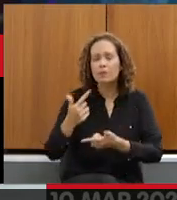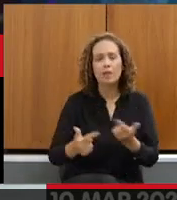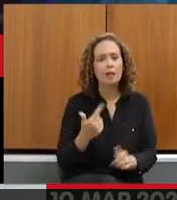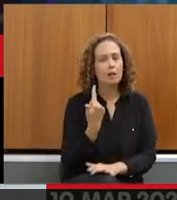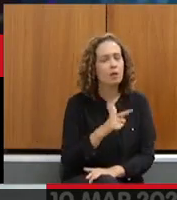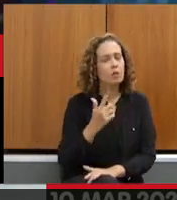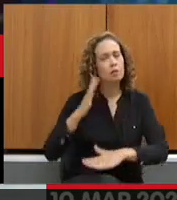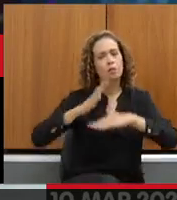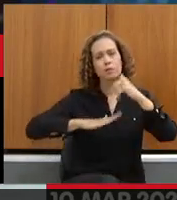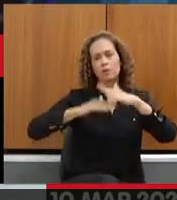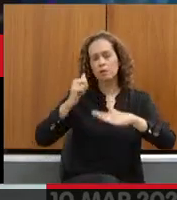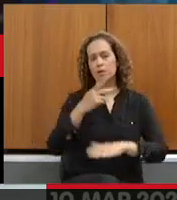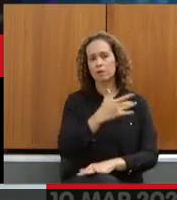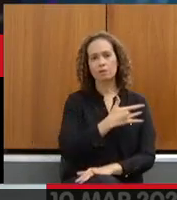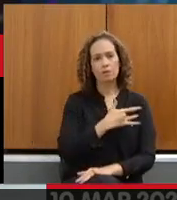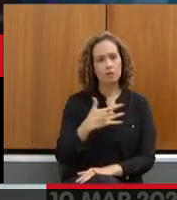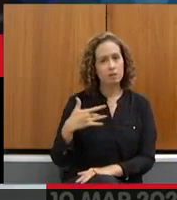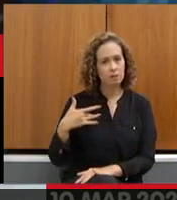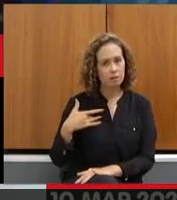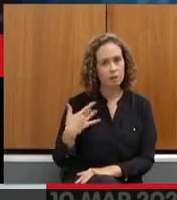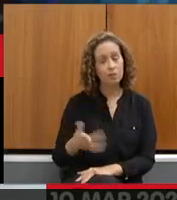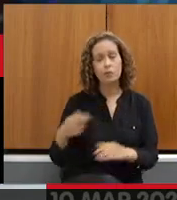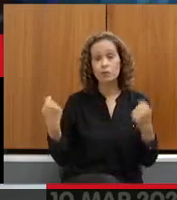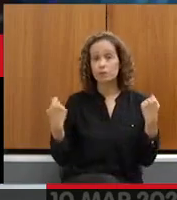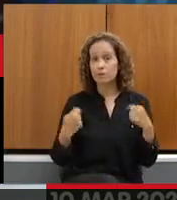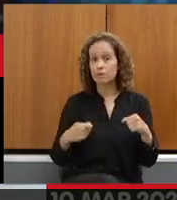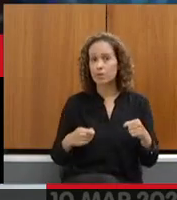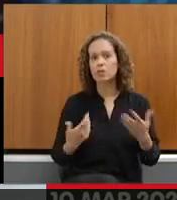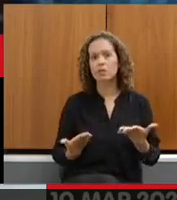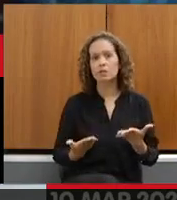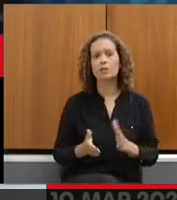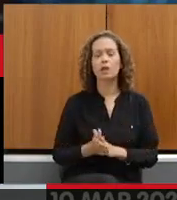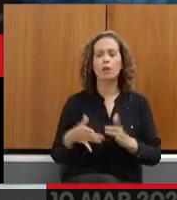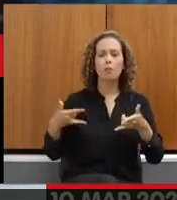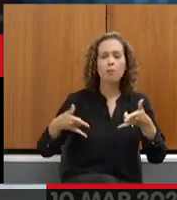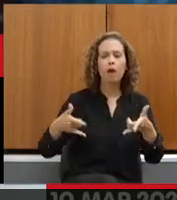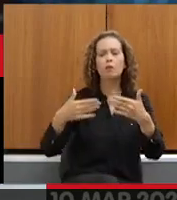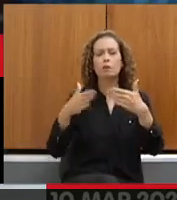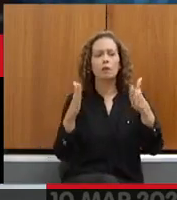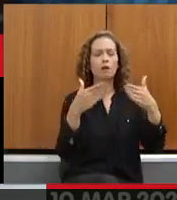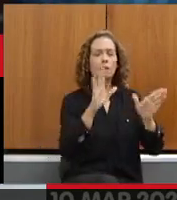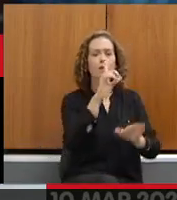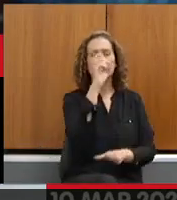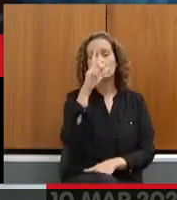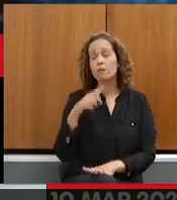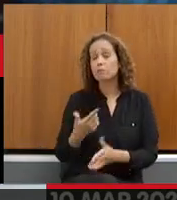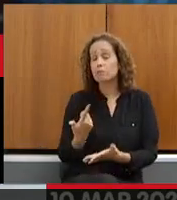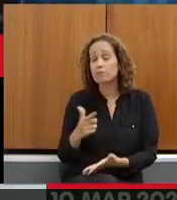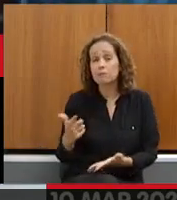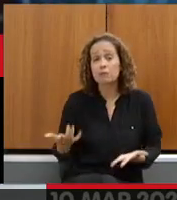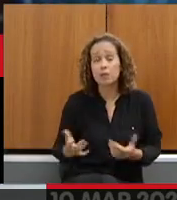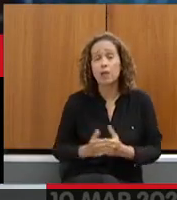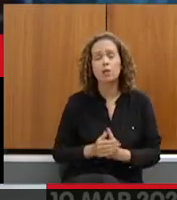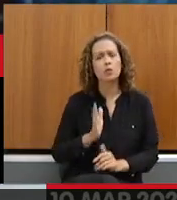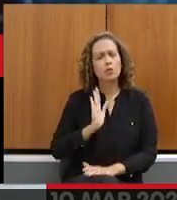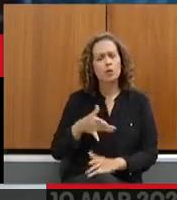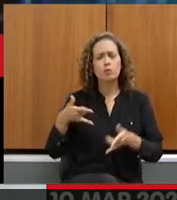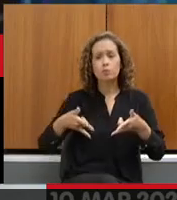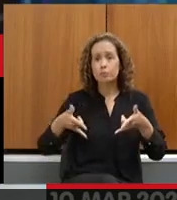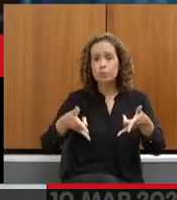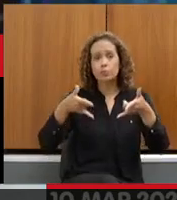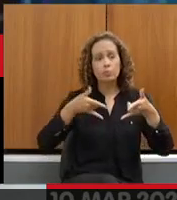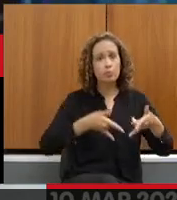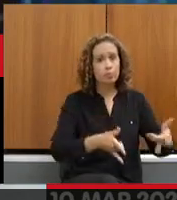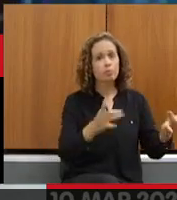profissionais de saúde com volume necessário para gente ir abrindo Leite acabou nos abrimos tanto leite no estado mas tanto